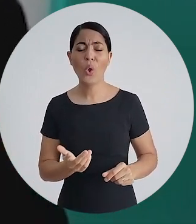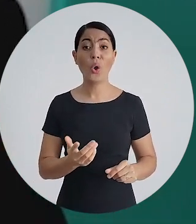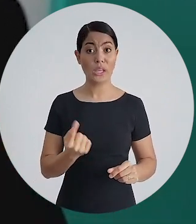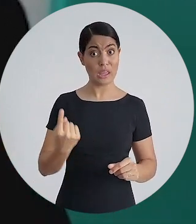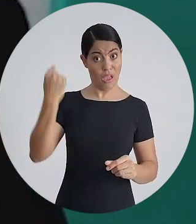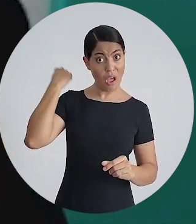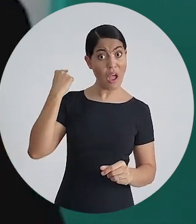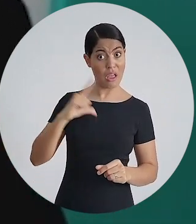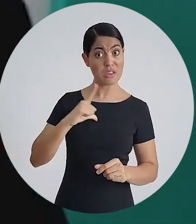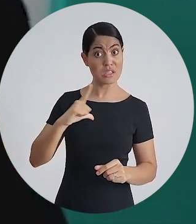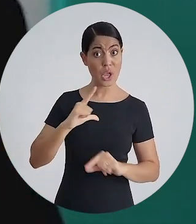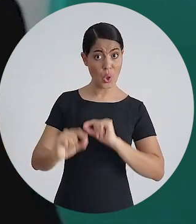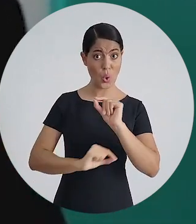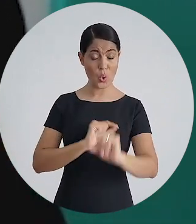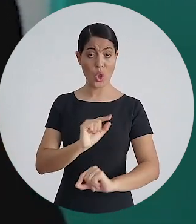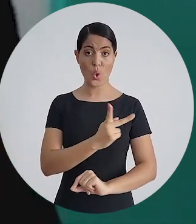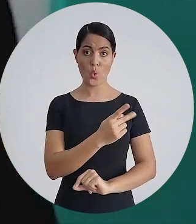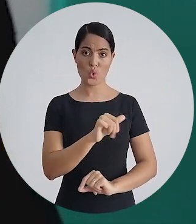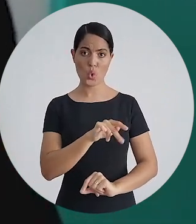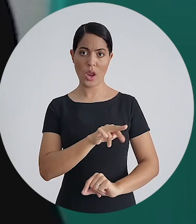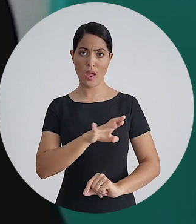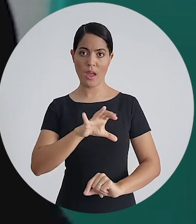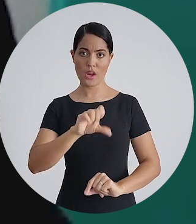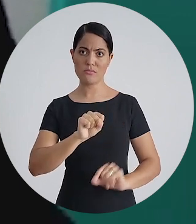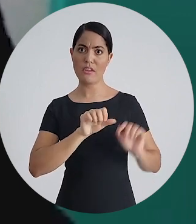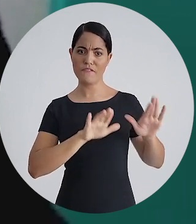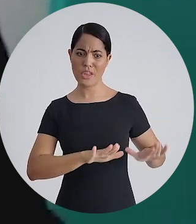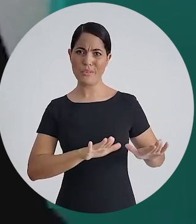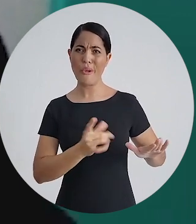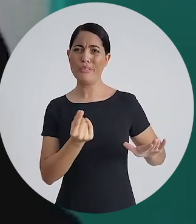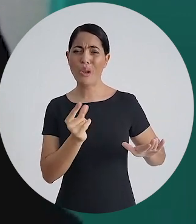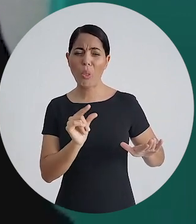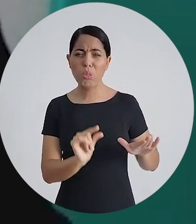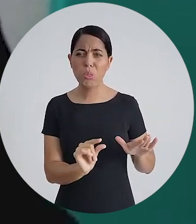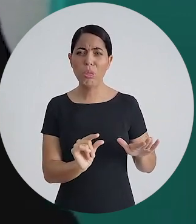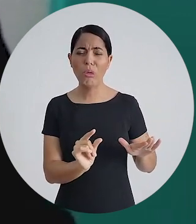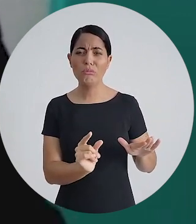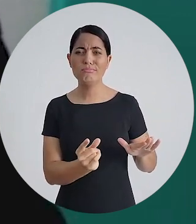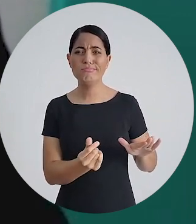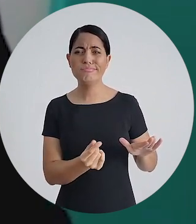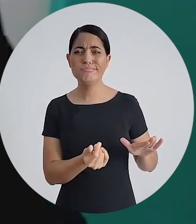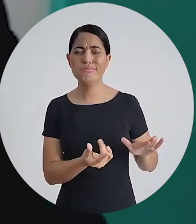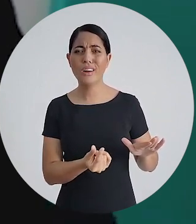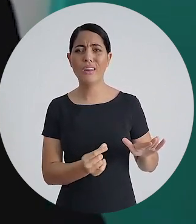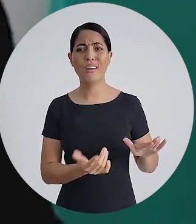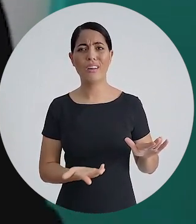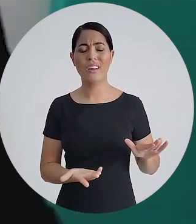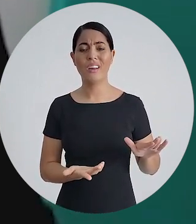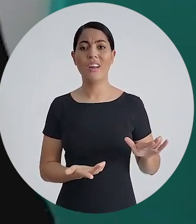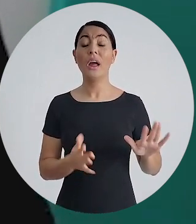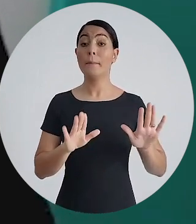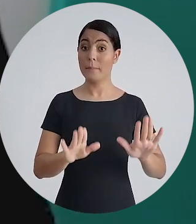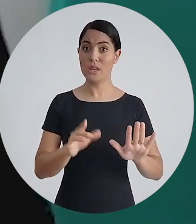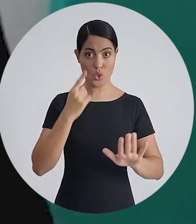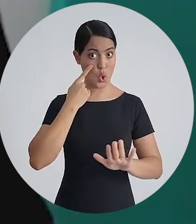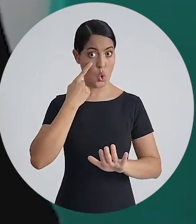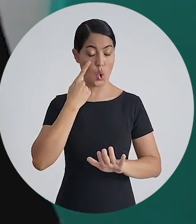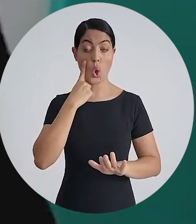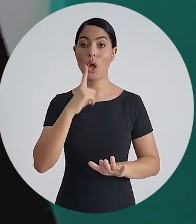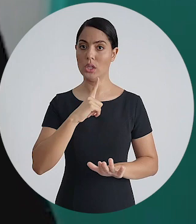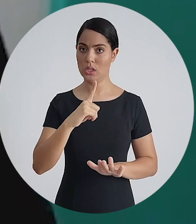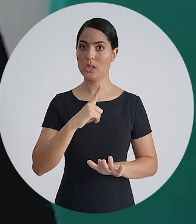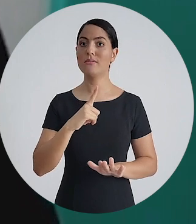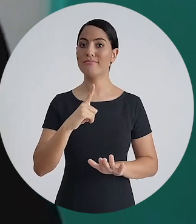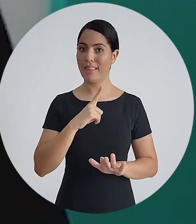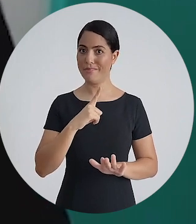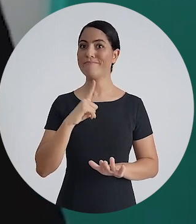para impedir o que existia em nosso país, a fixação de honorários em valores irrisórios, em que,